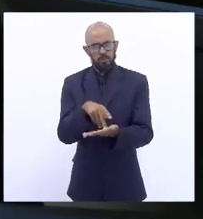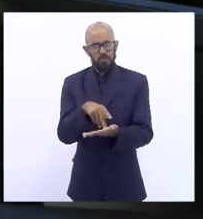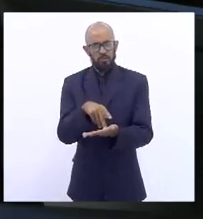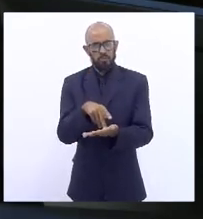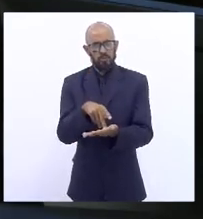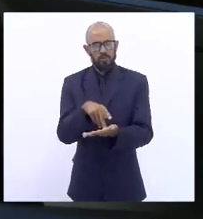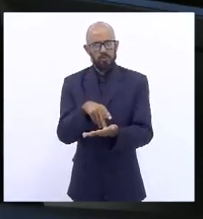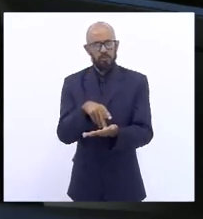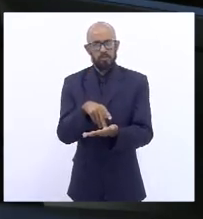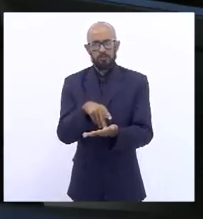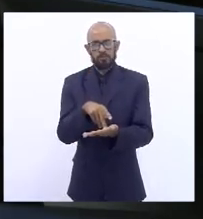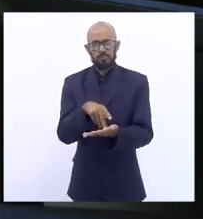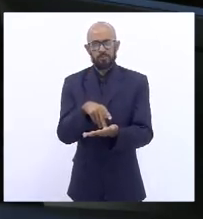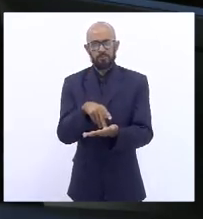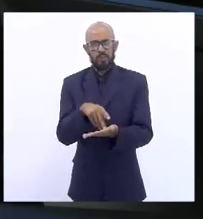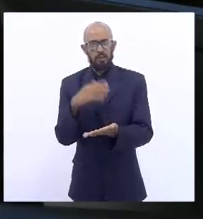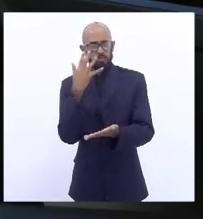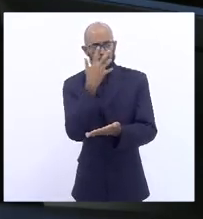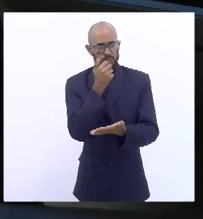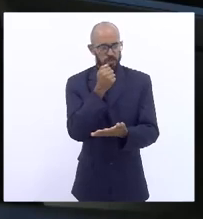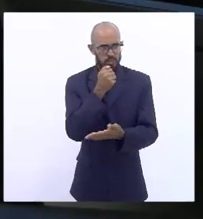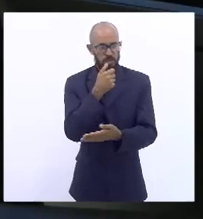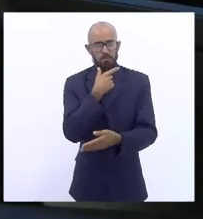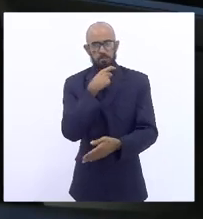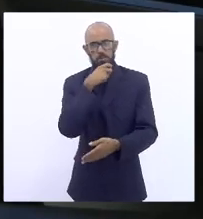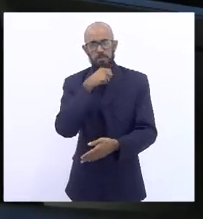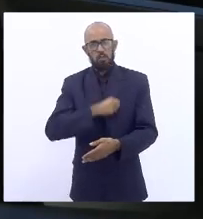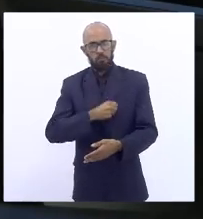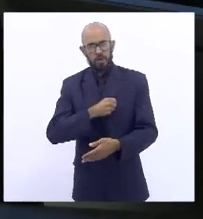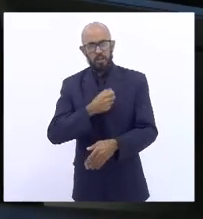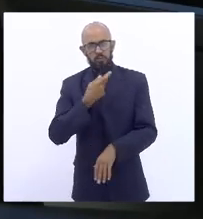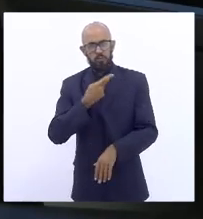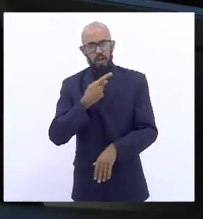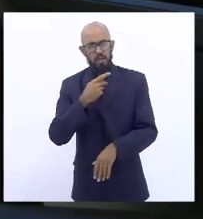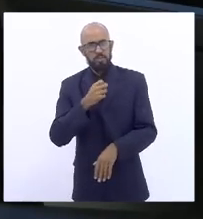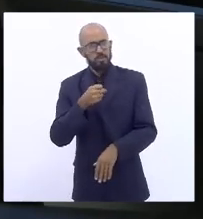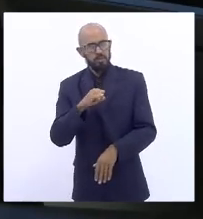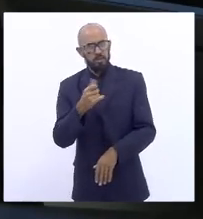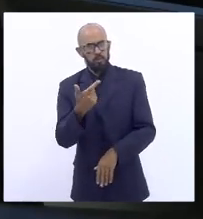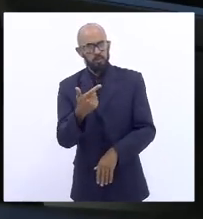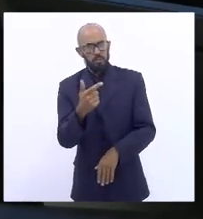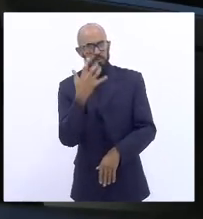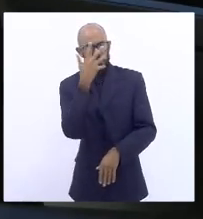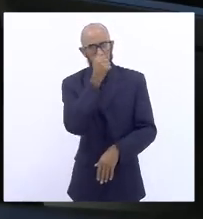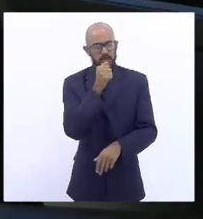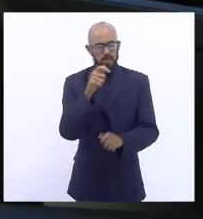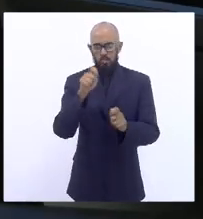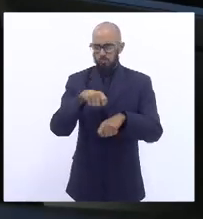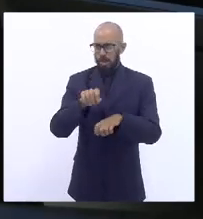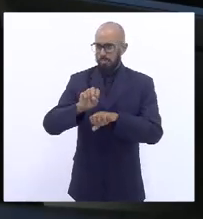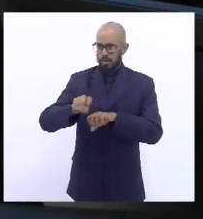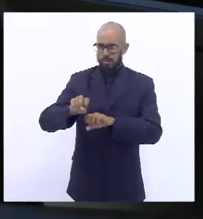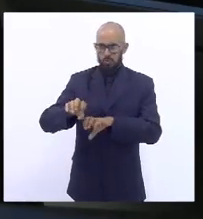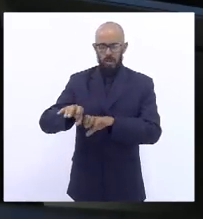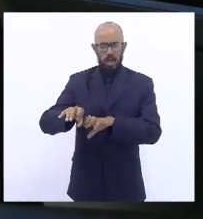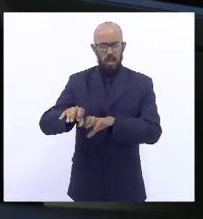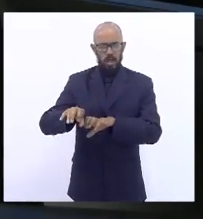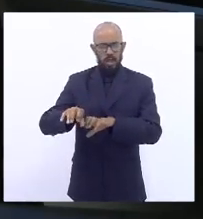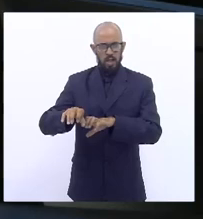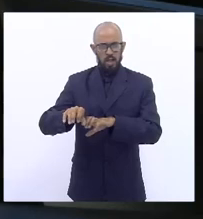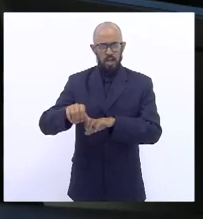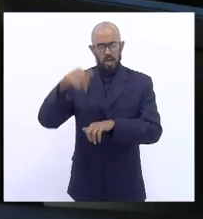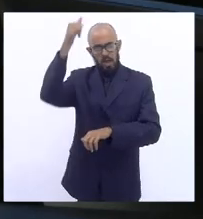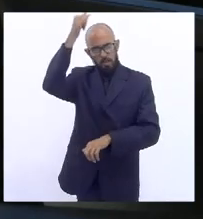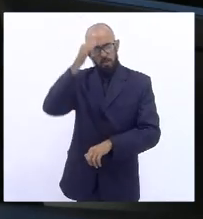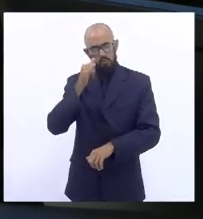A boniteza, dizia Paulo Freire, a beleza. Sem beleza não pode se educar. A profecia da